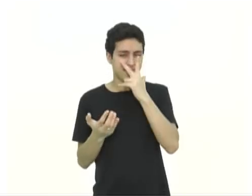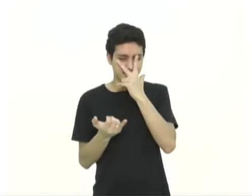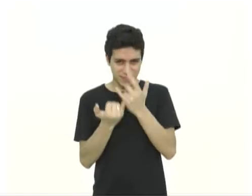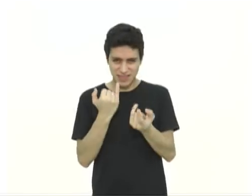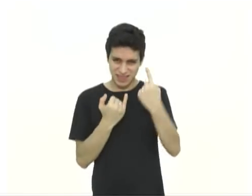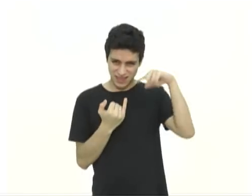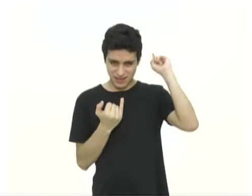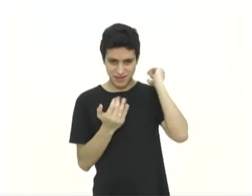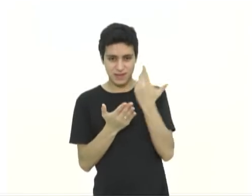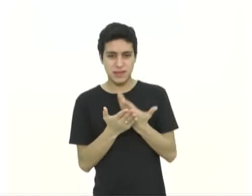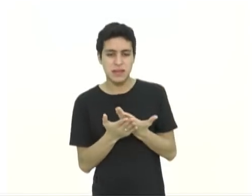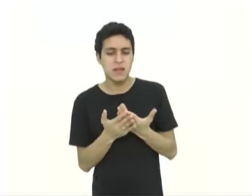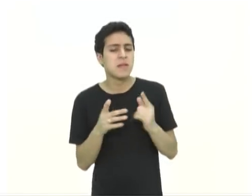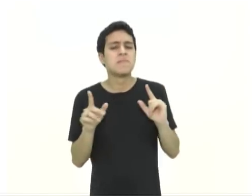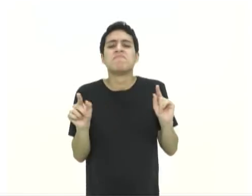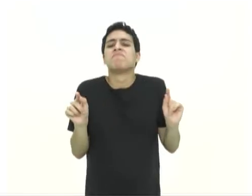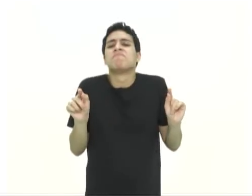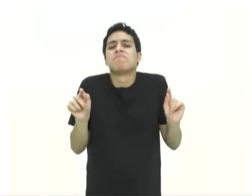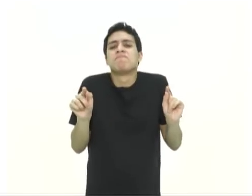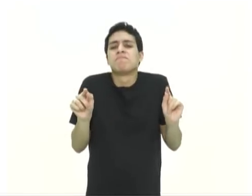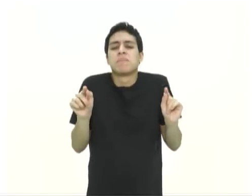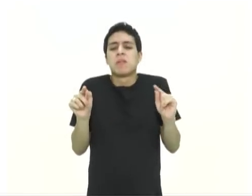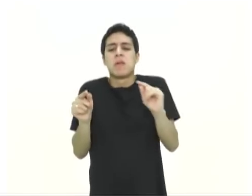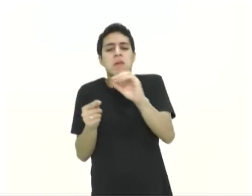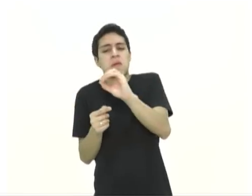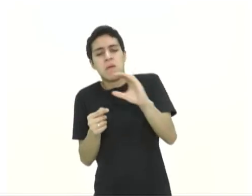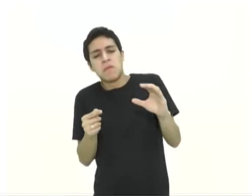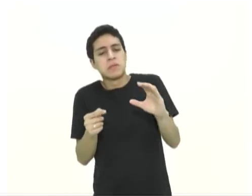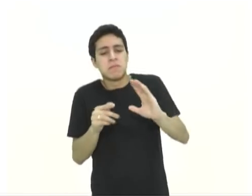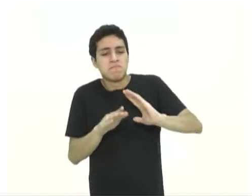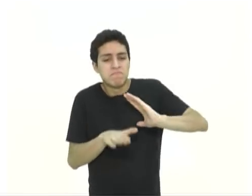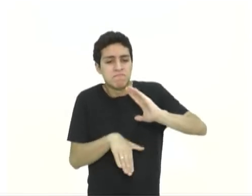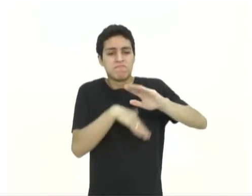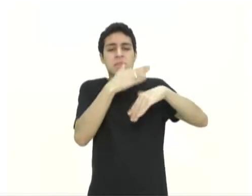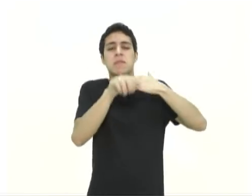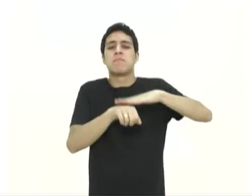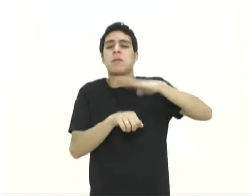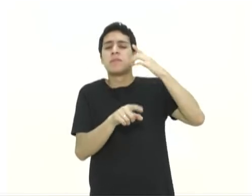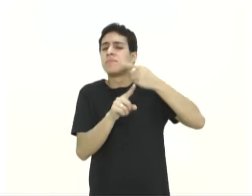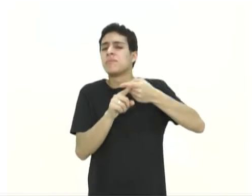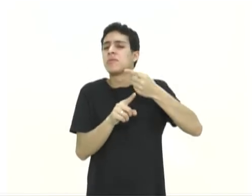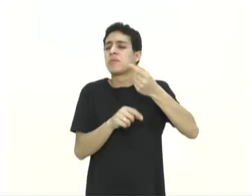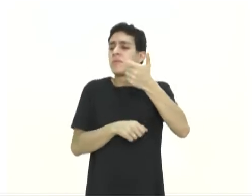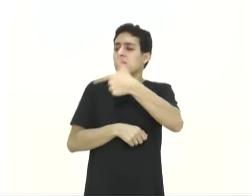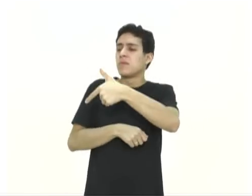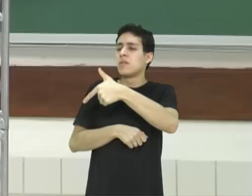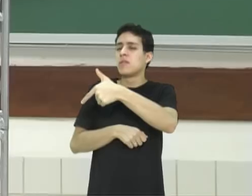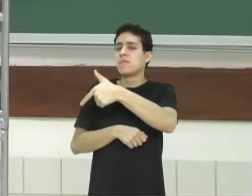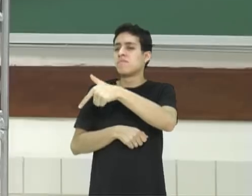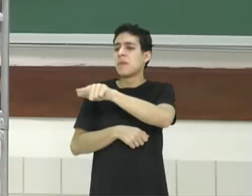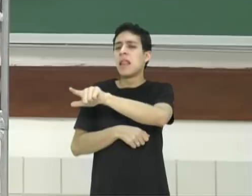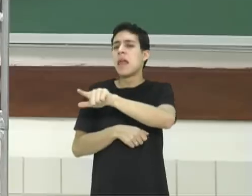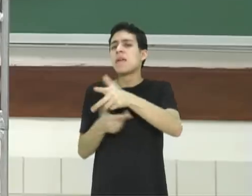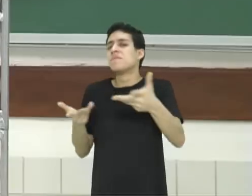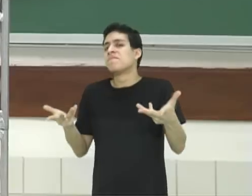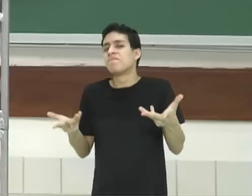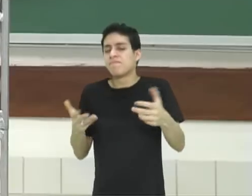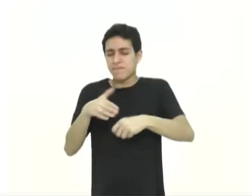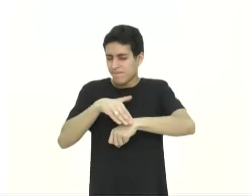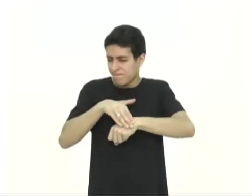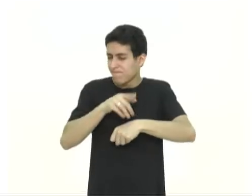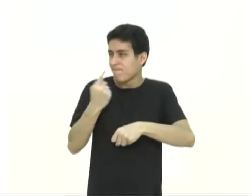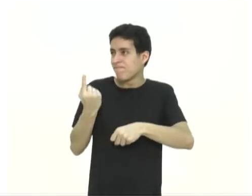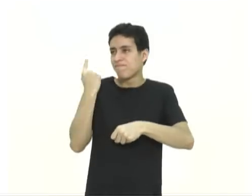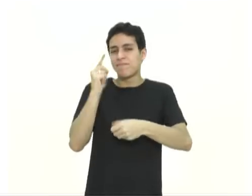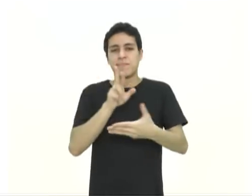que se deve o maior desenvolvimento da Europa Ocidental em relação ao leste europeu? Tempo na tela aí para vocês.